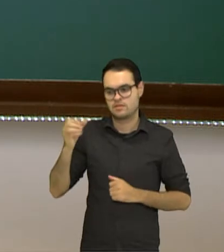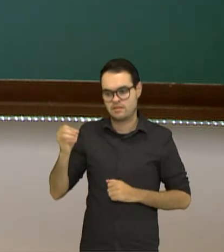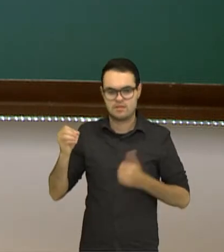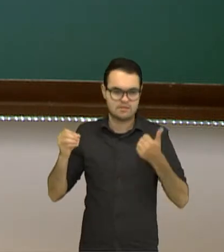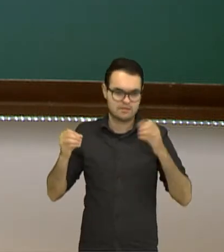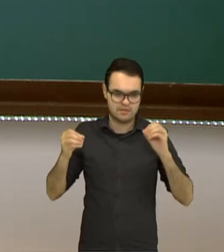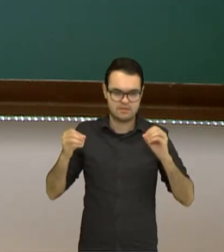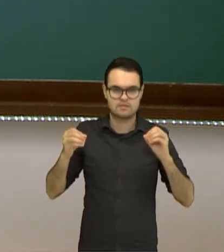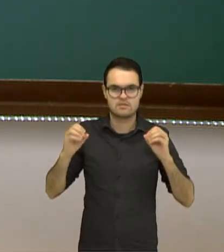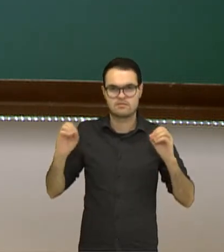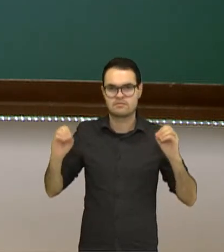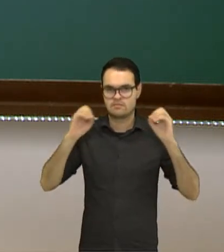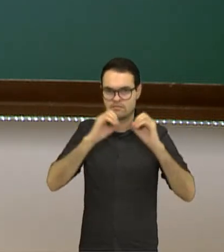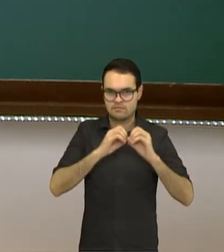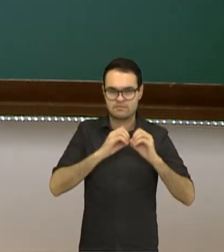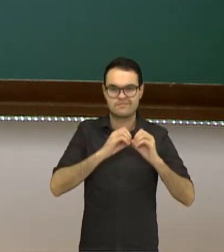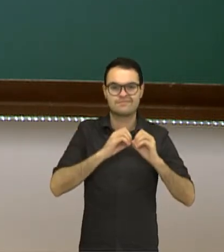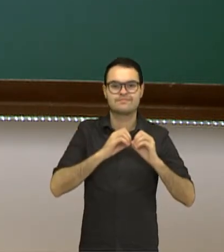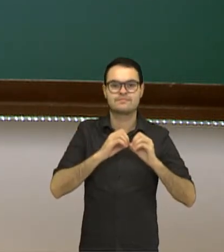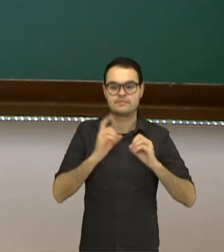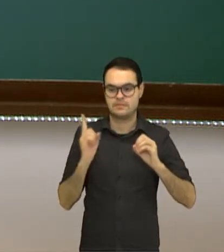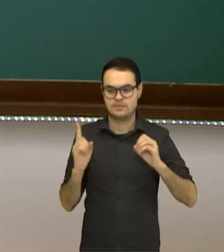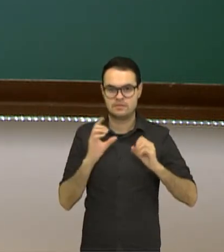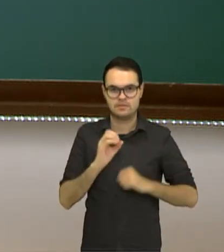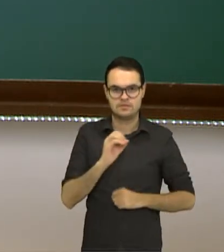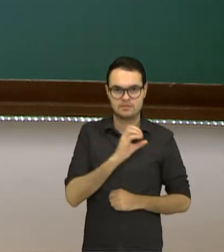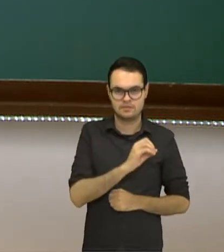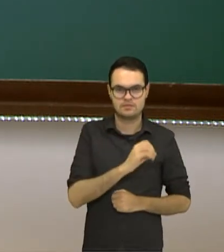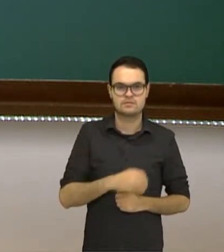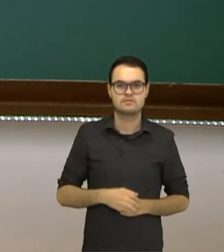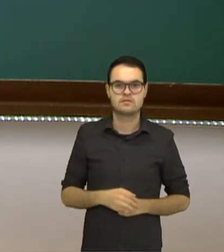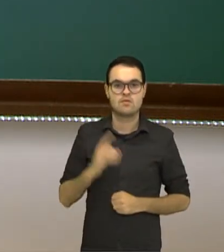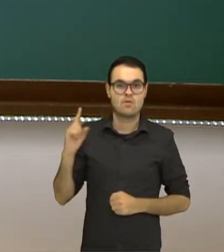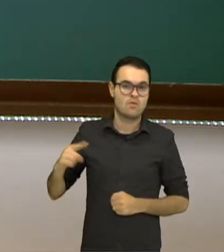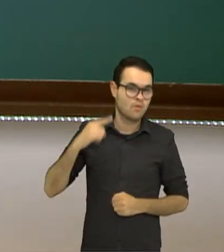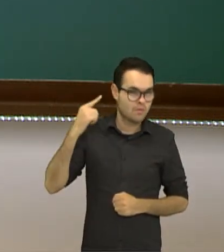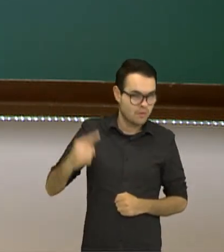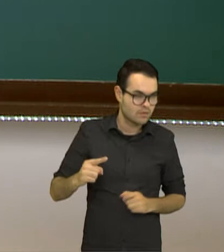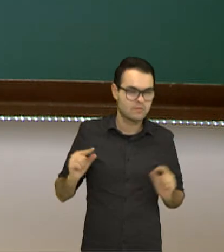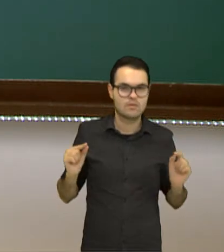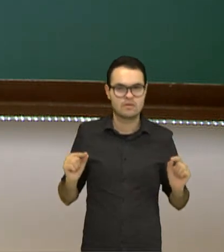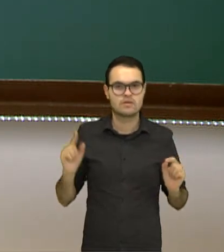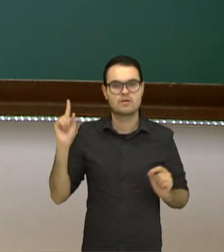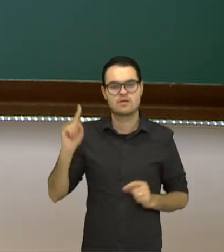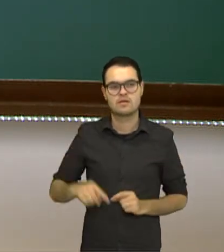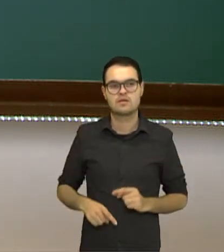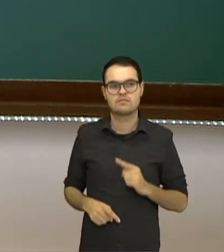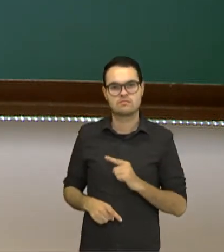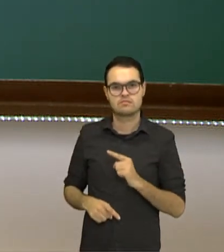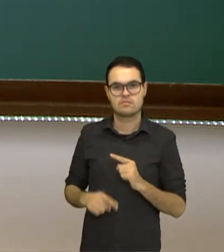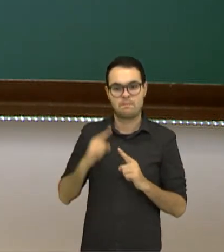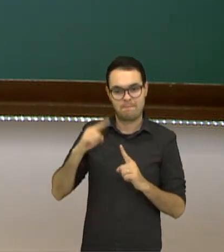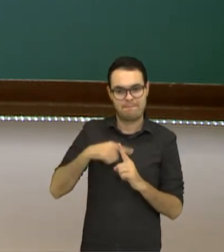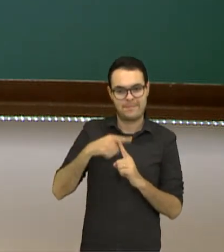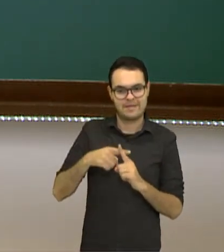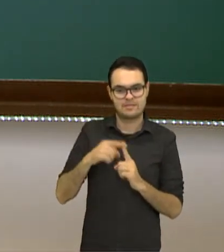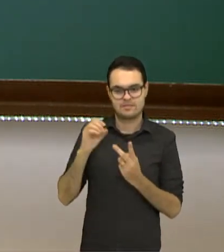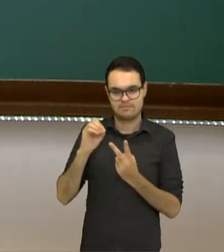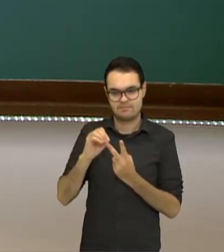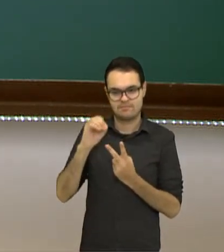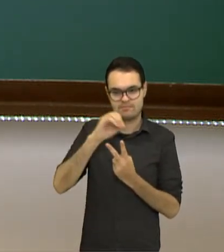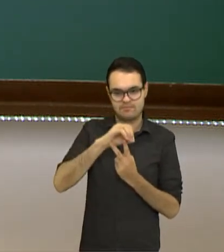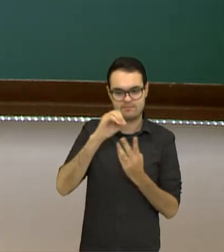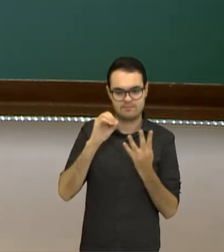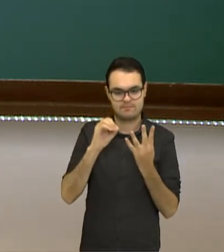ou seja, um zero com um zero vai dar dois zeros. O próximo seria o quê? Eu pôr mais dois zeros aqui, que daria o